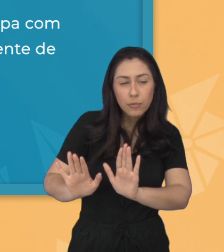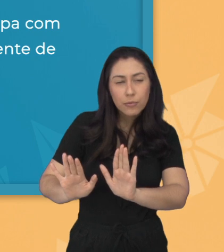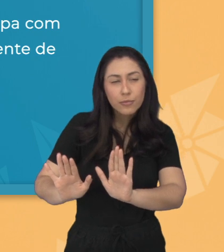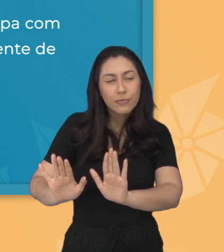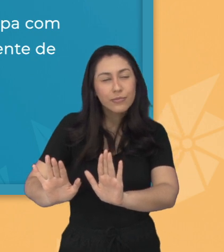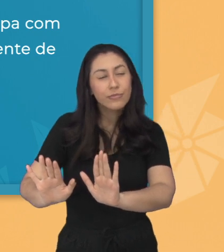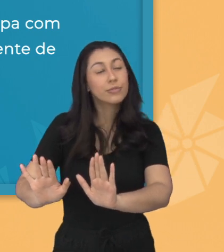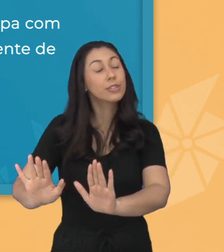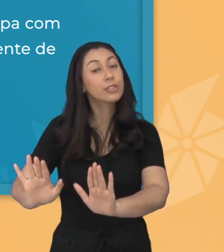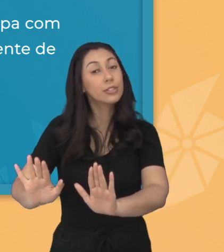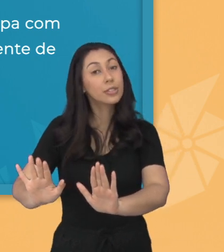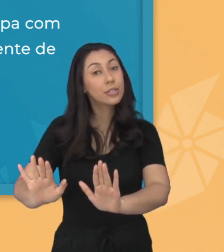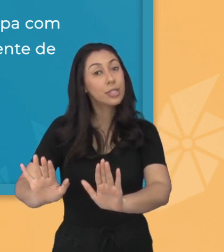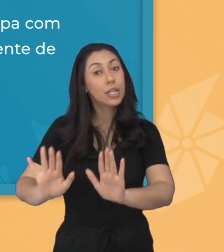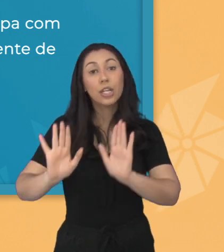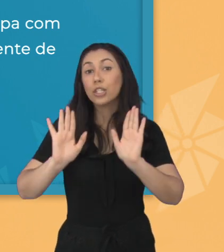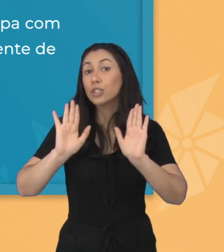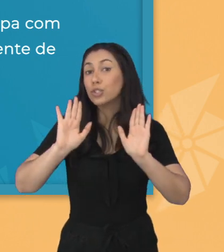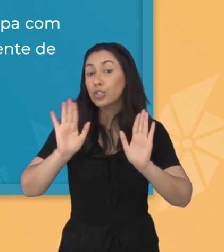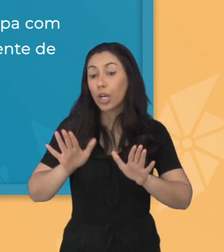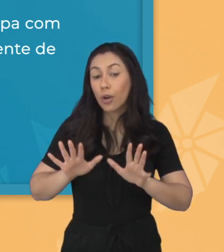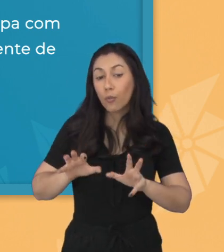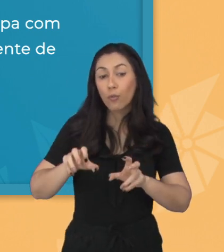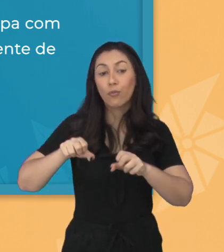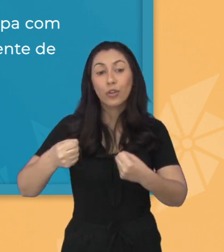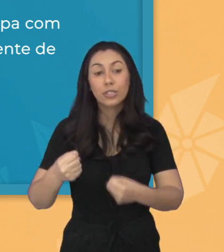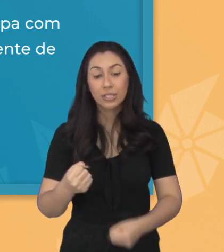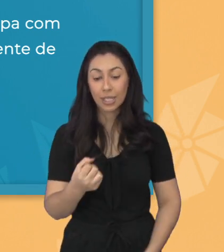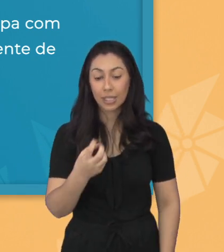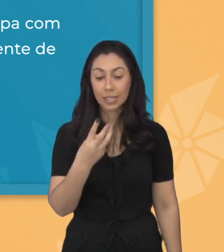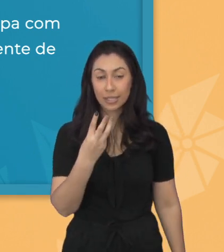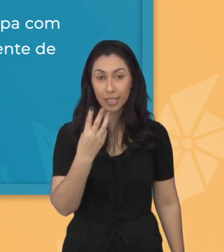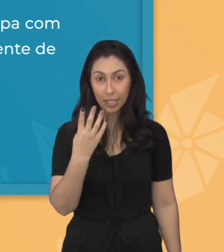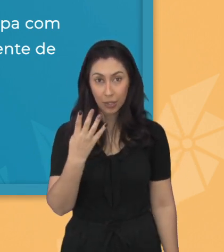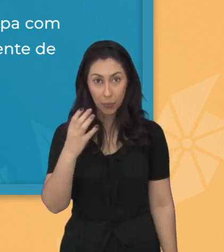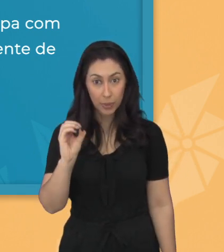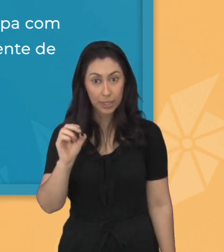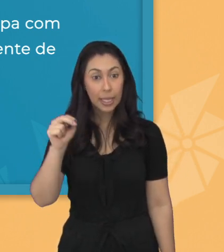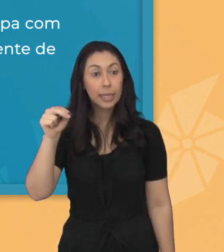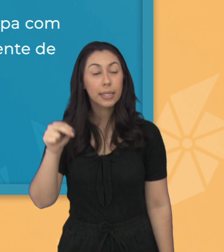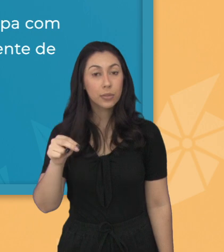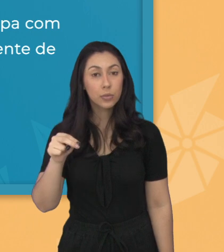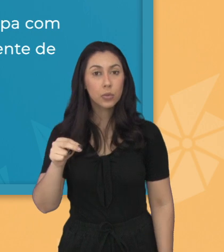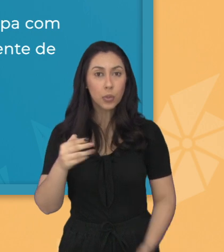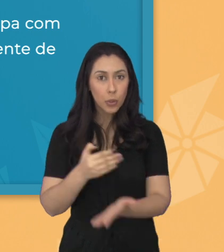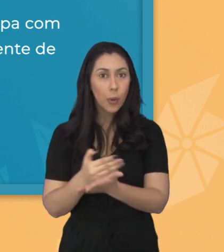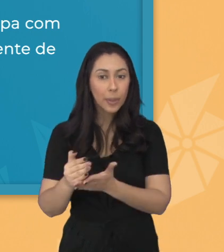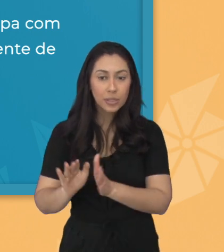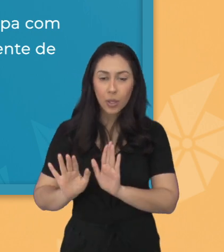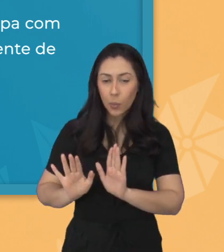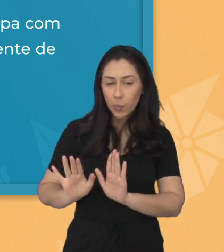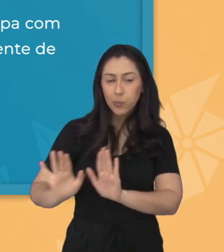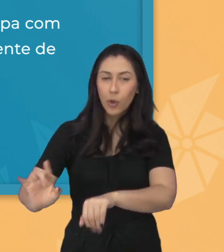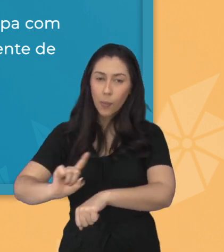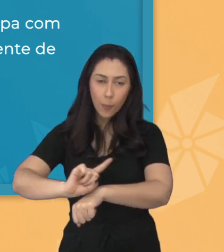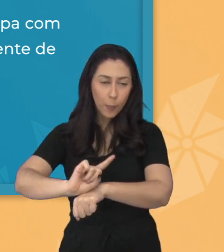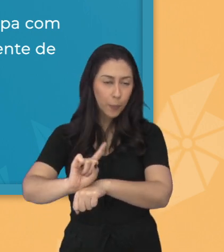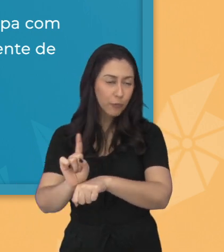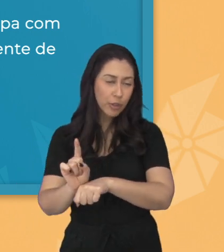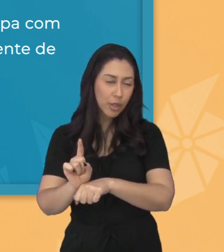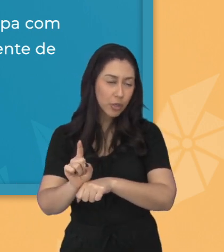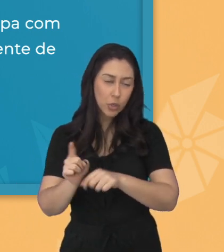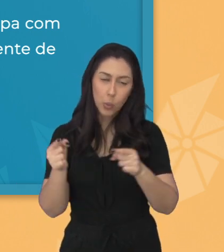guarda-roupas com uma força igual a 340 newtons. e ele passa a se mover com velocidade